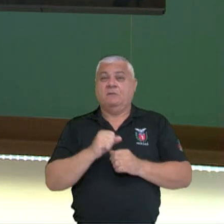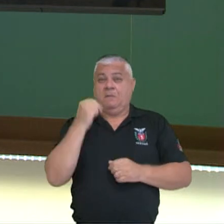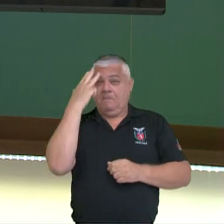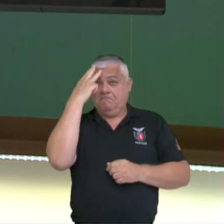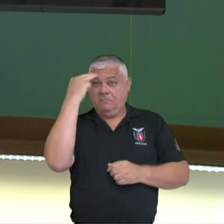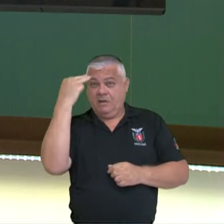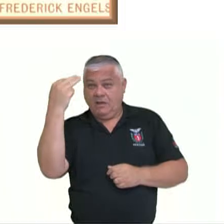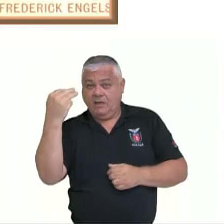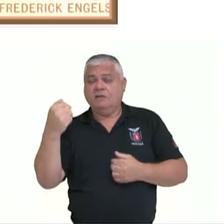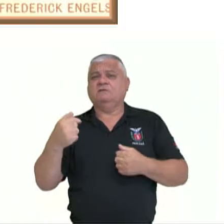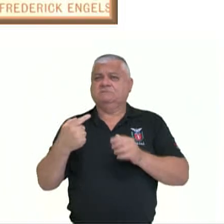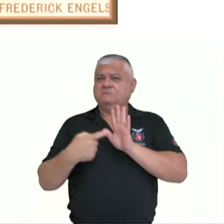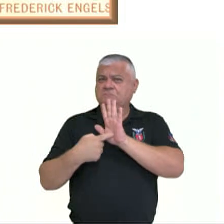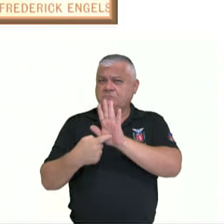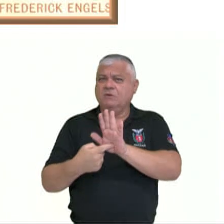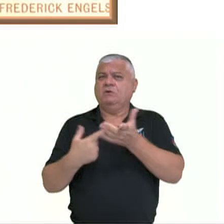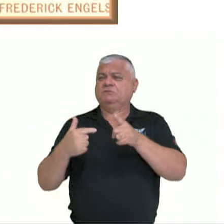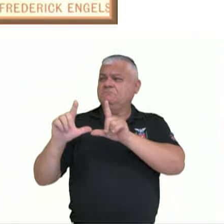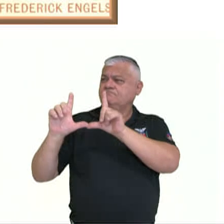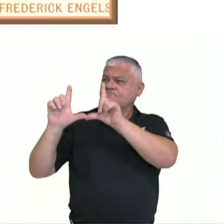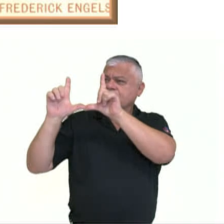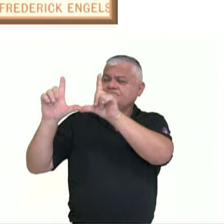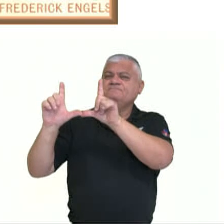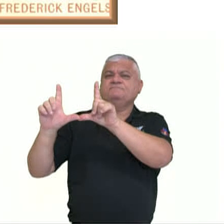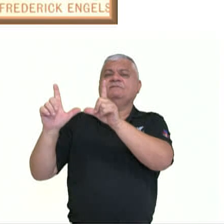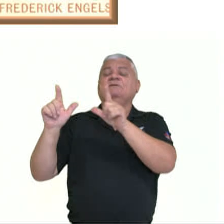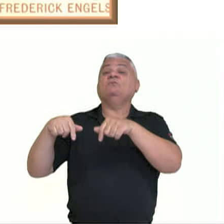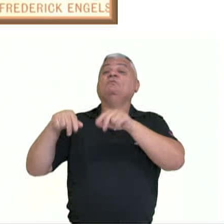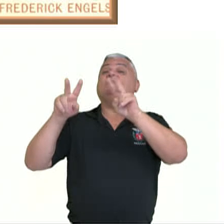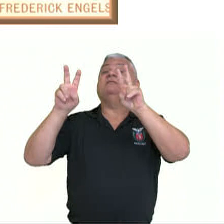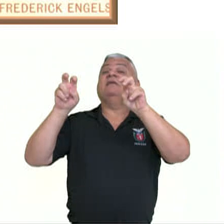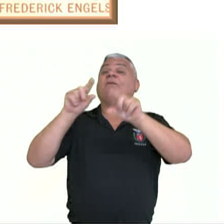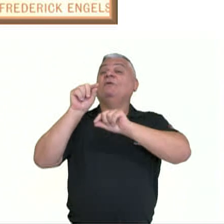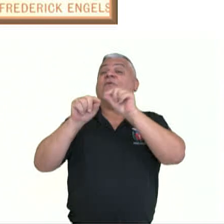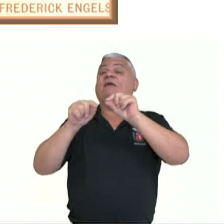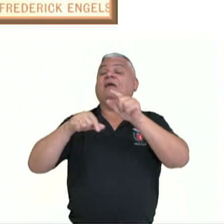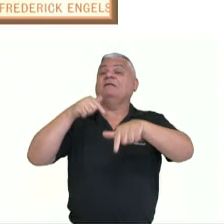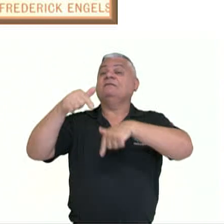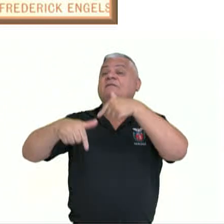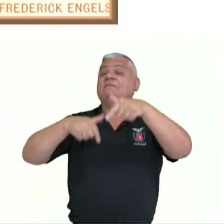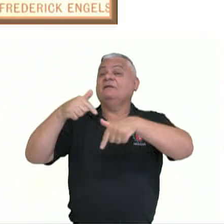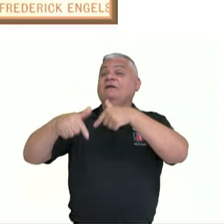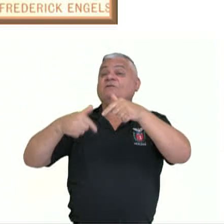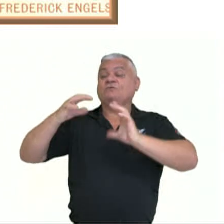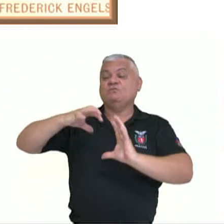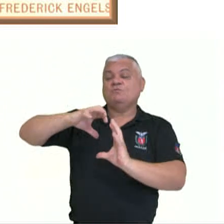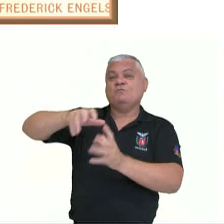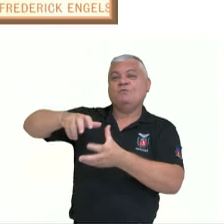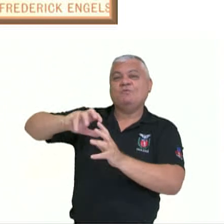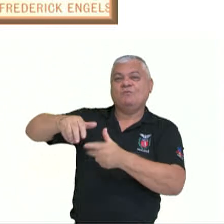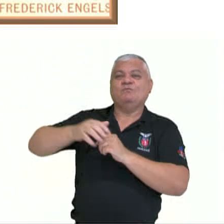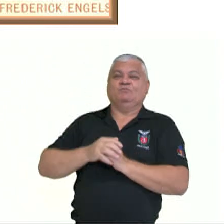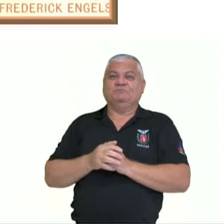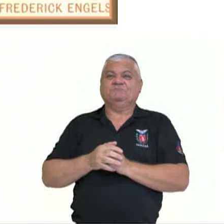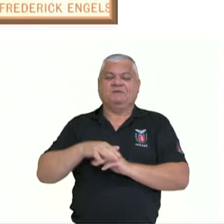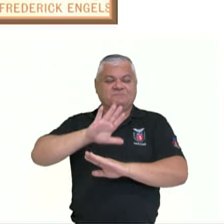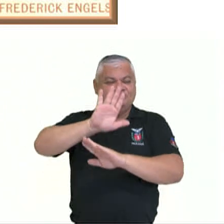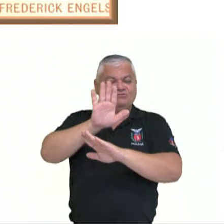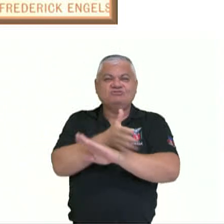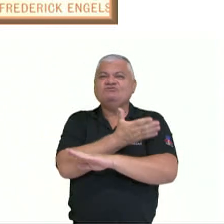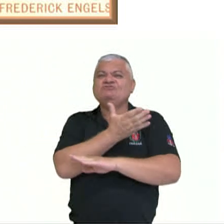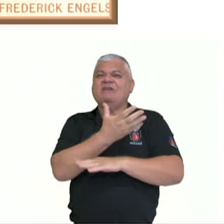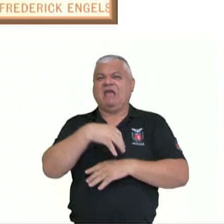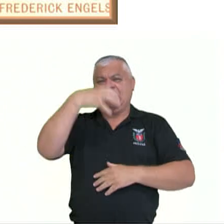Engels, publicaram o Manifesto Comunista. E o principal tema era Trabalhadores do Mundo Univos. Derrubou a monarquia e inaugurou a